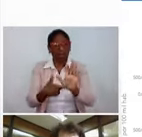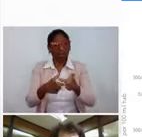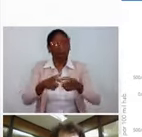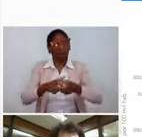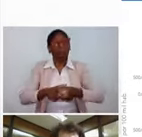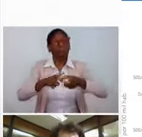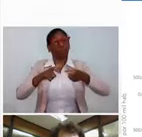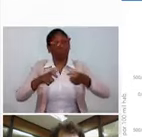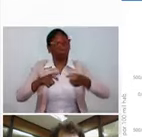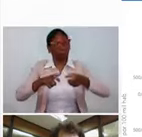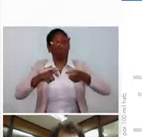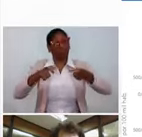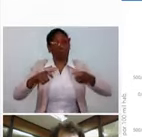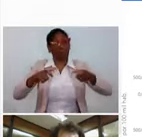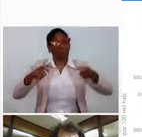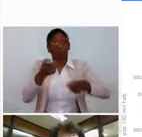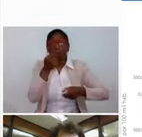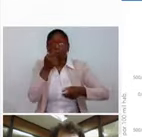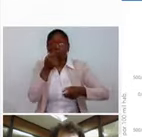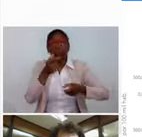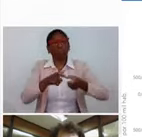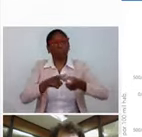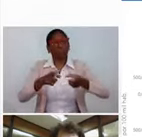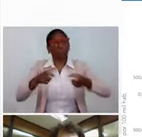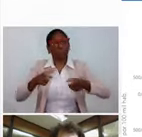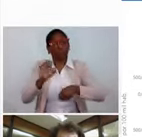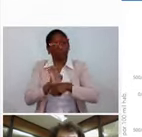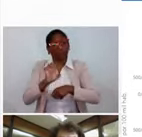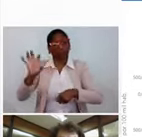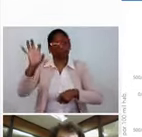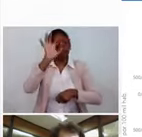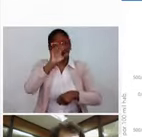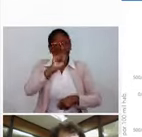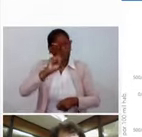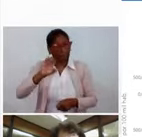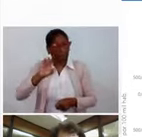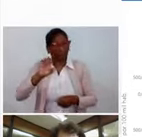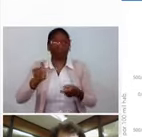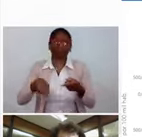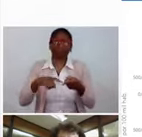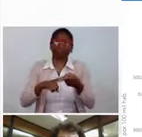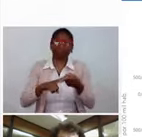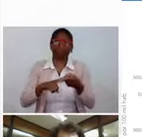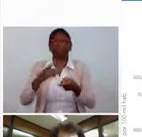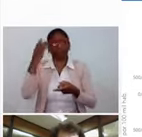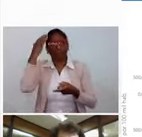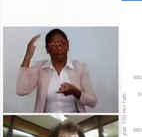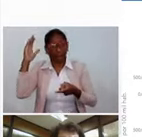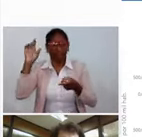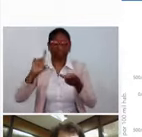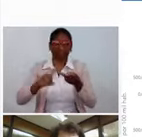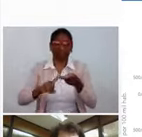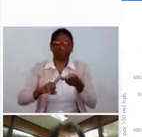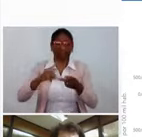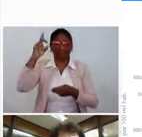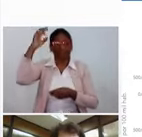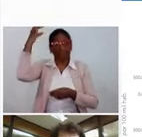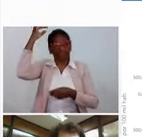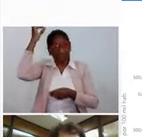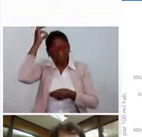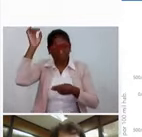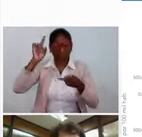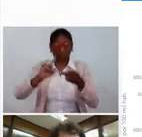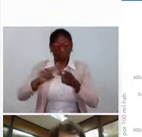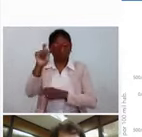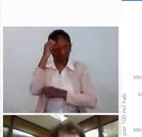de casos recentes em diversos estados, Santa Catarina, Paraná, Espírito Santo e Rio Grande do Sul